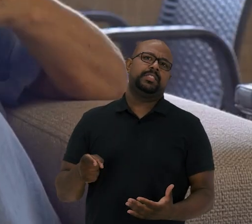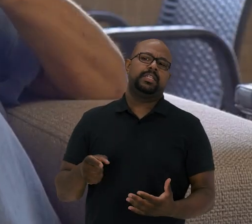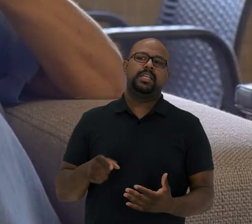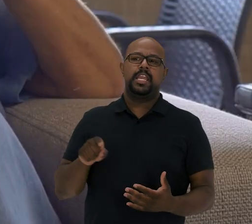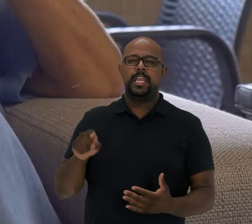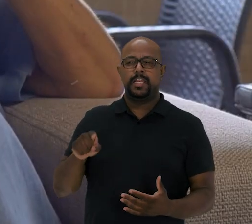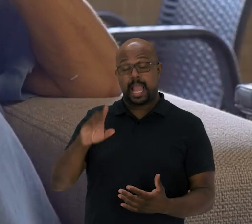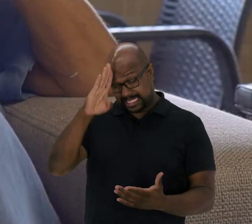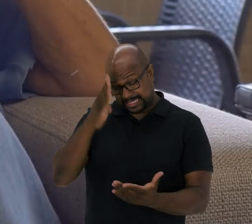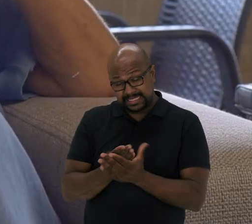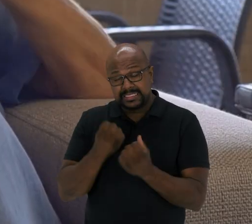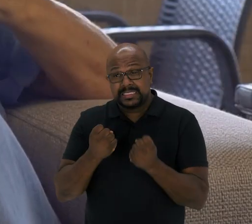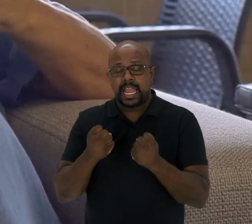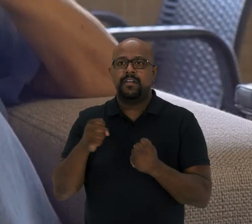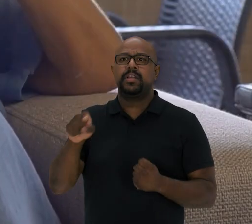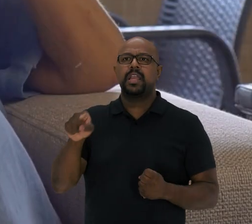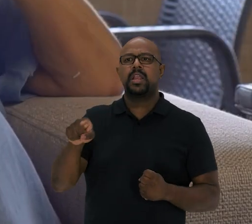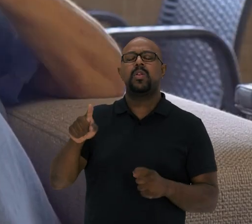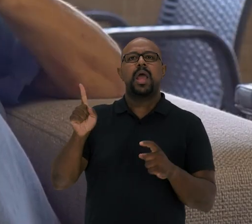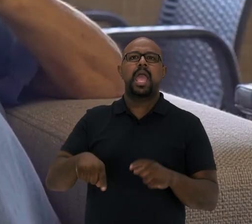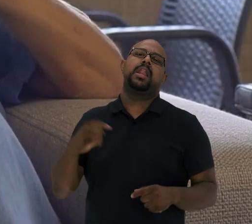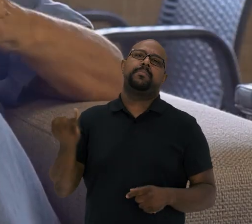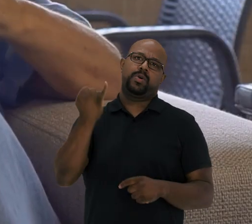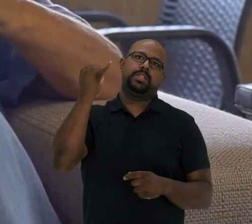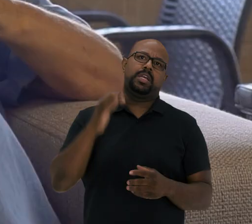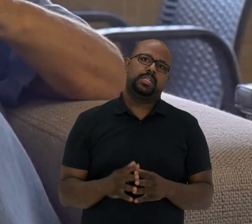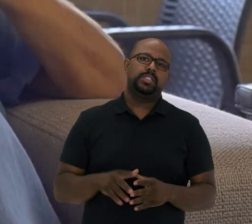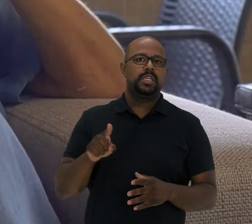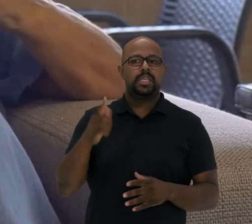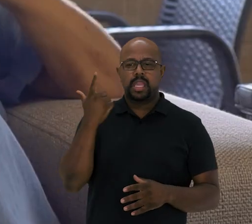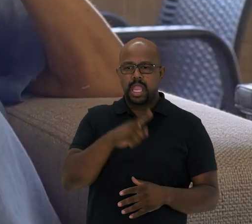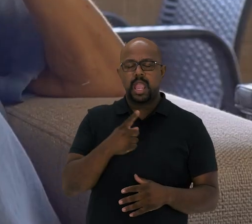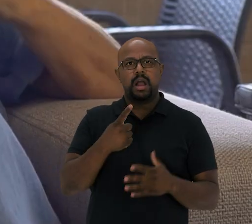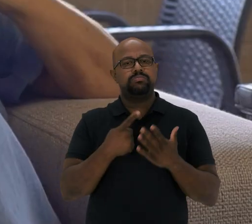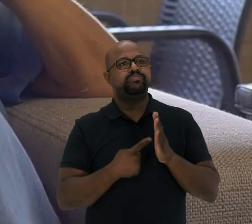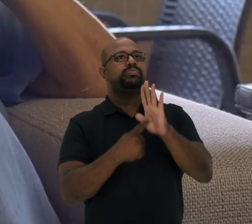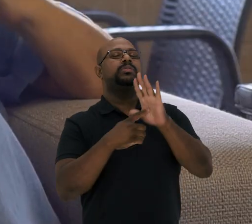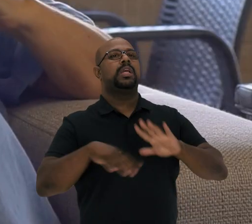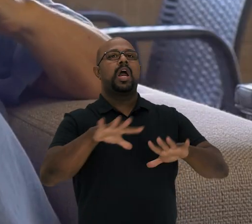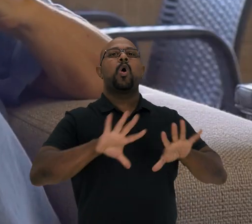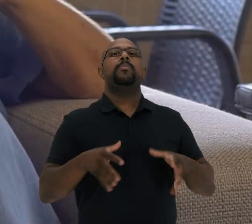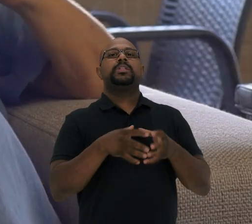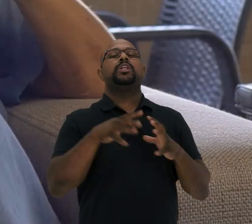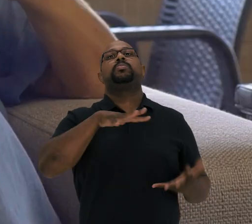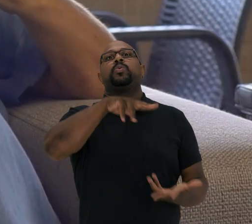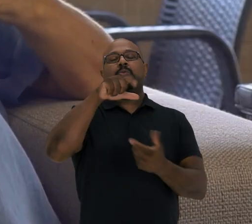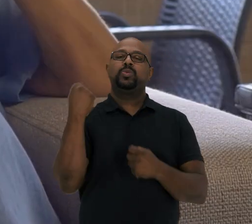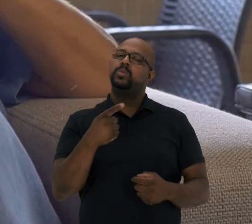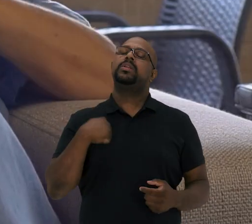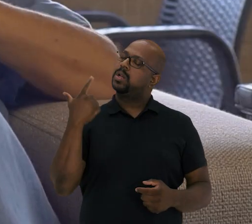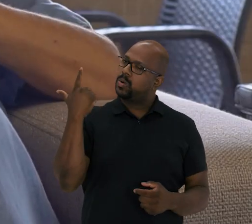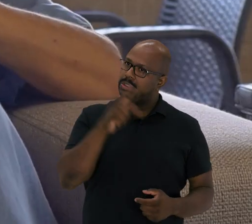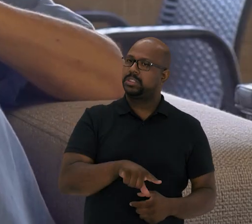sabe? Ele acreditava que aquilo era importante e que ia projetar a comunidade mundialmente.